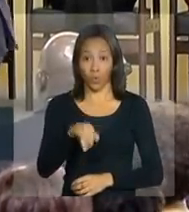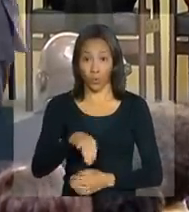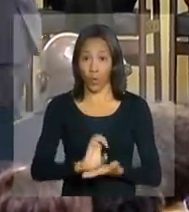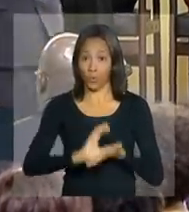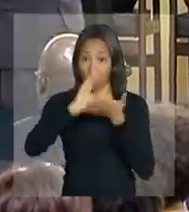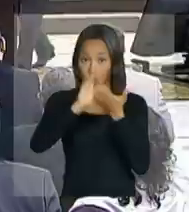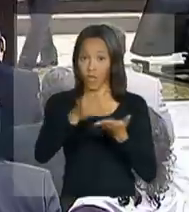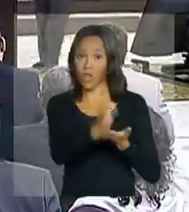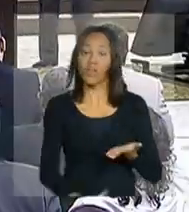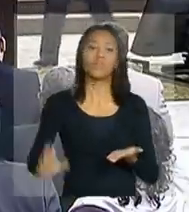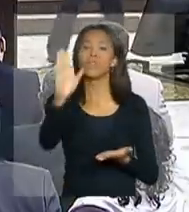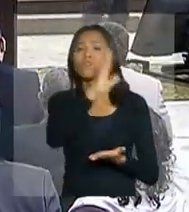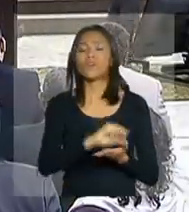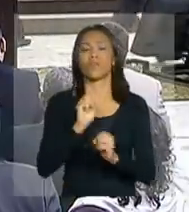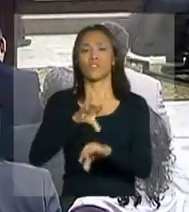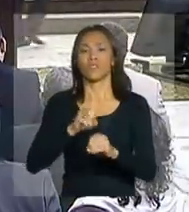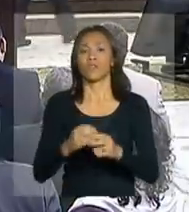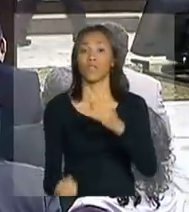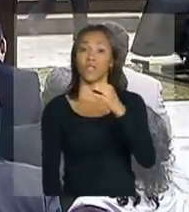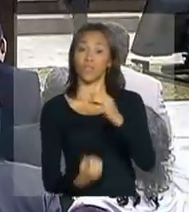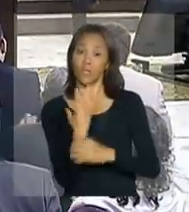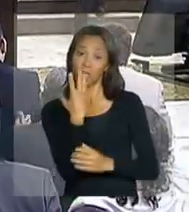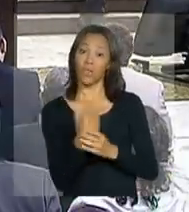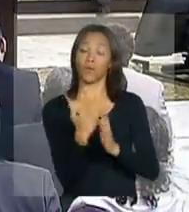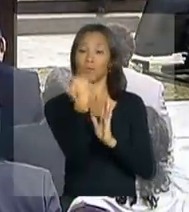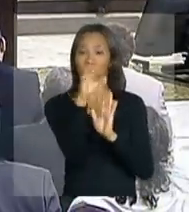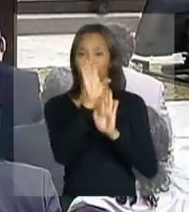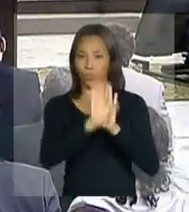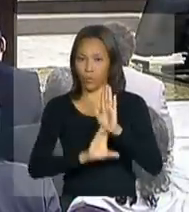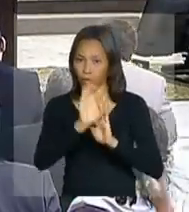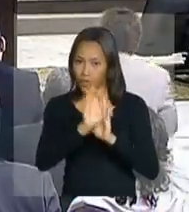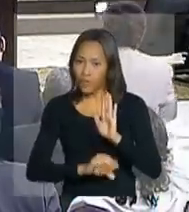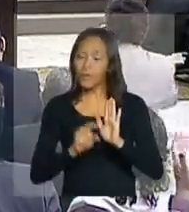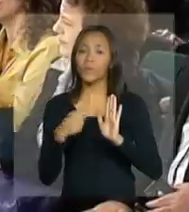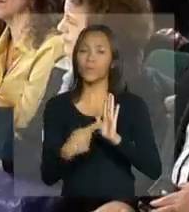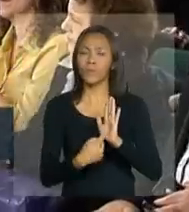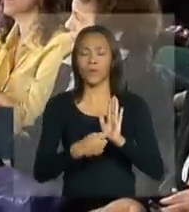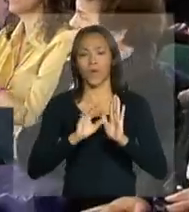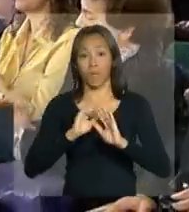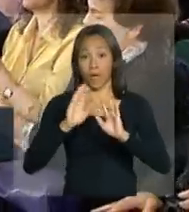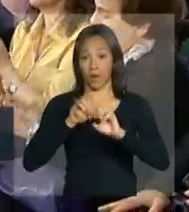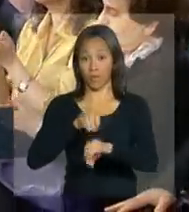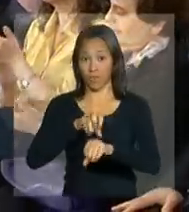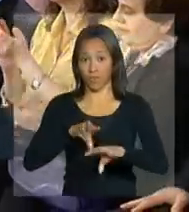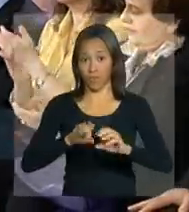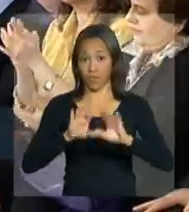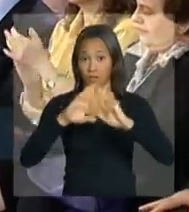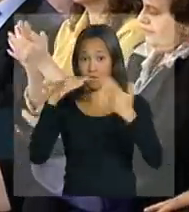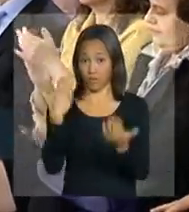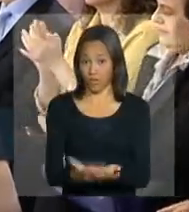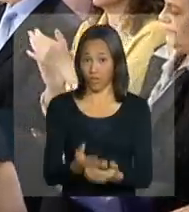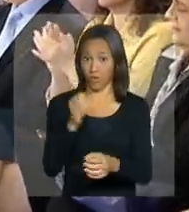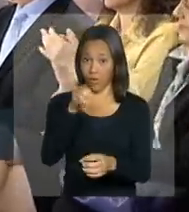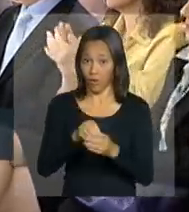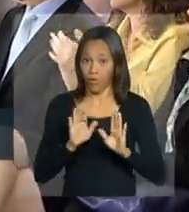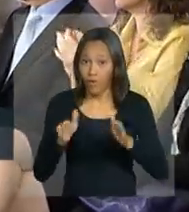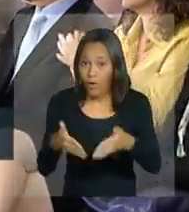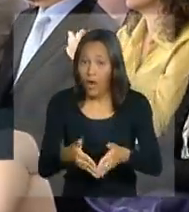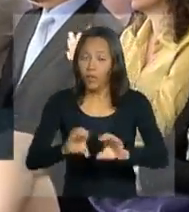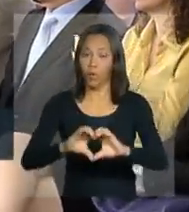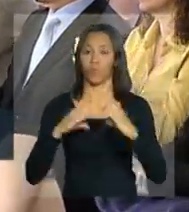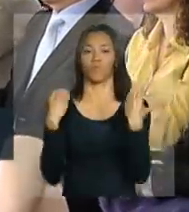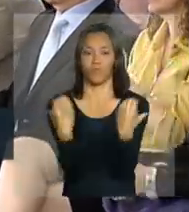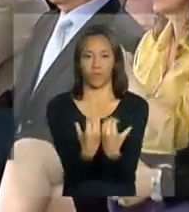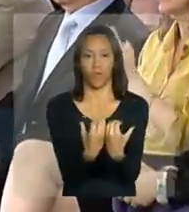cria as diretrizes curriculares nacionais para a educação escolar quilombola o